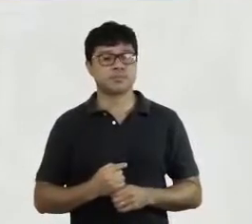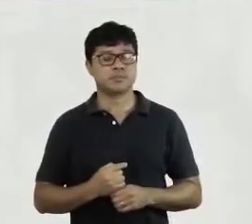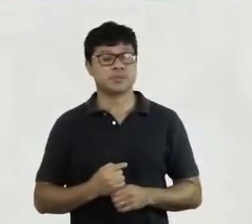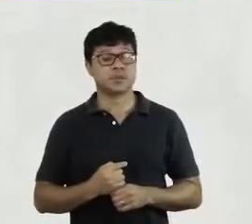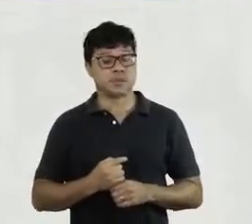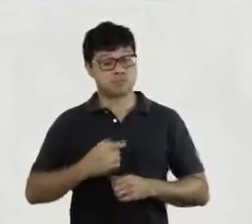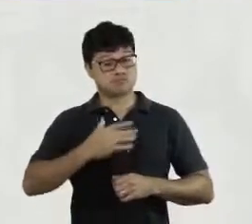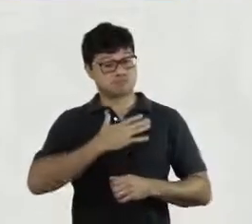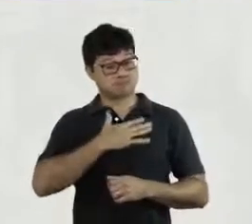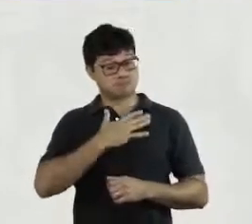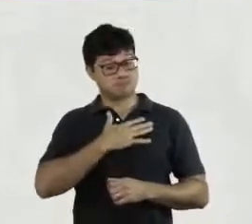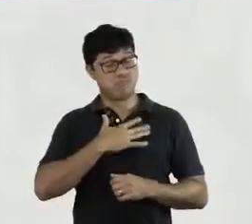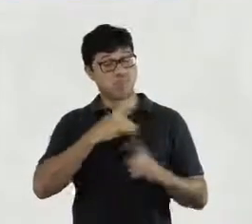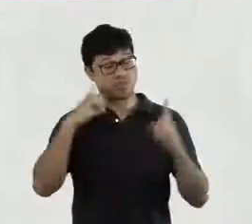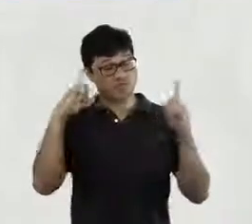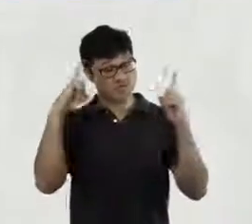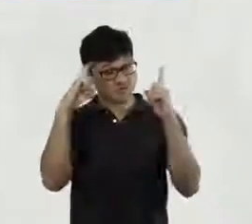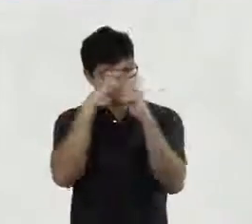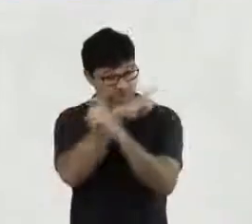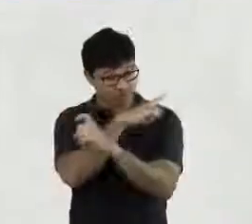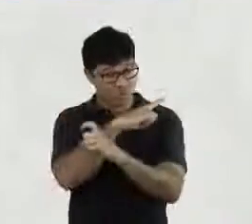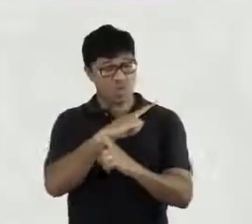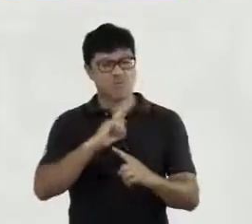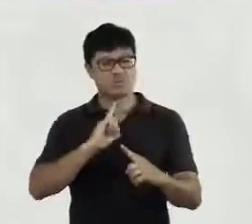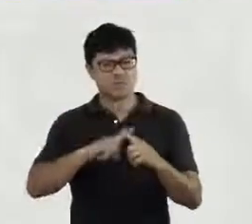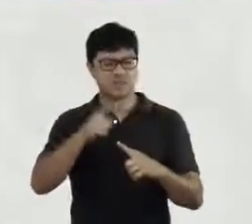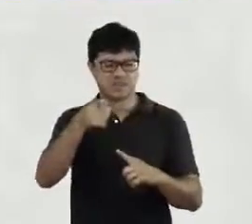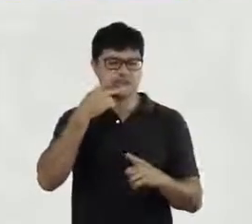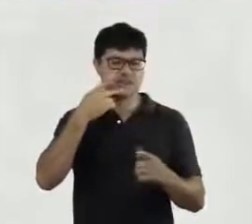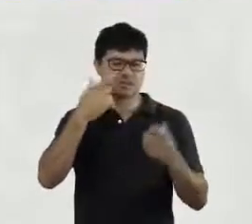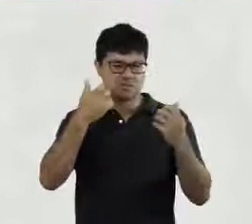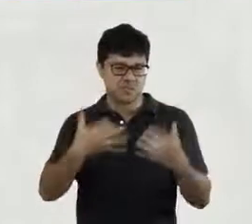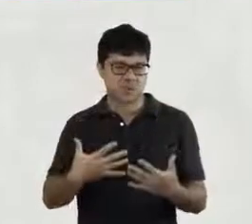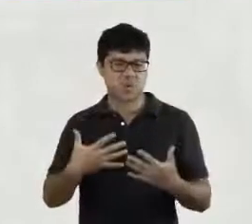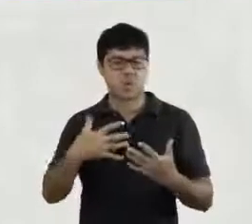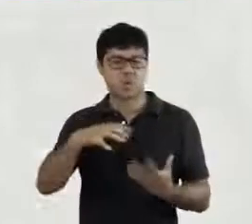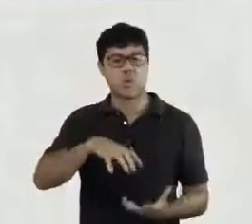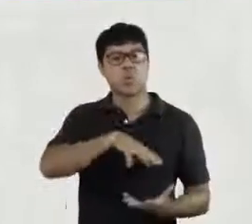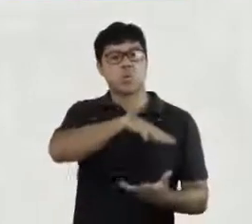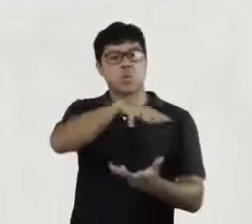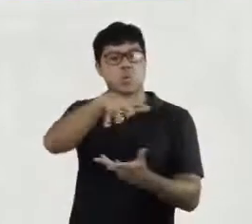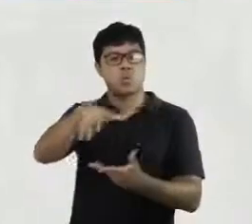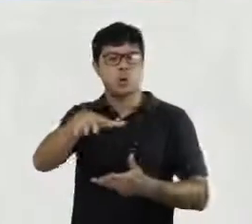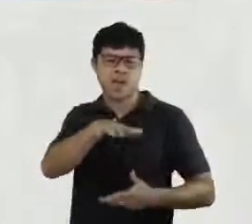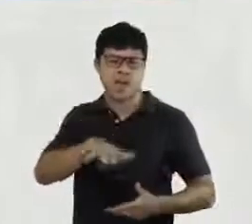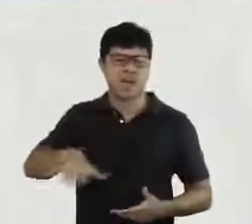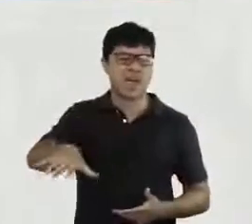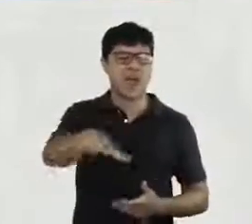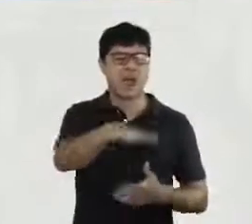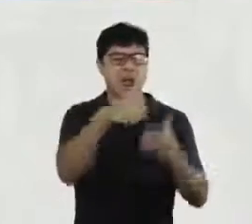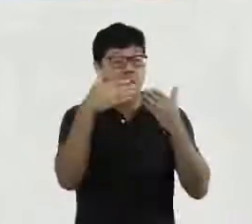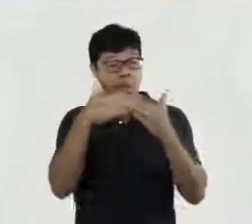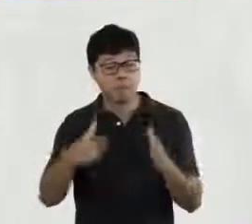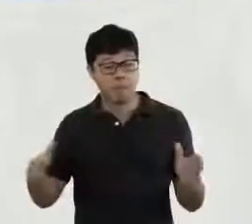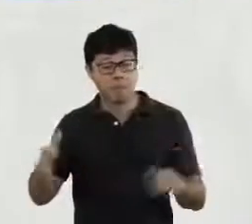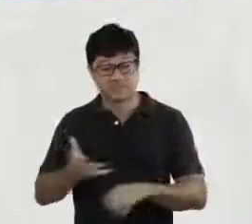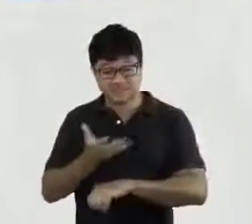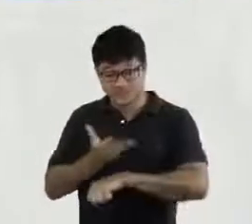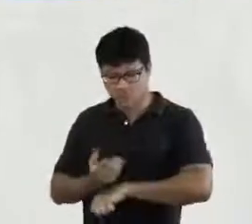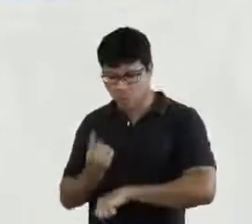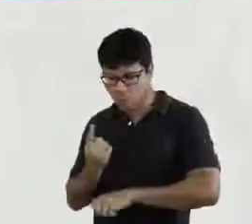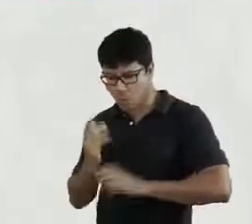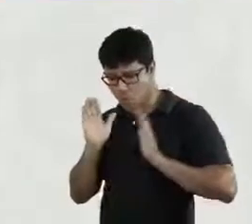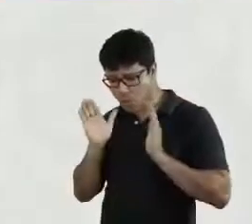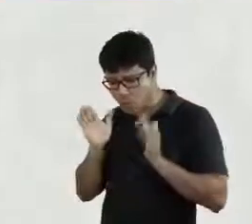E o que para mim dificulta, porque o universo, como você mesmo reparou, é muito grande, e nós não temos uma disciplina específica